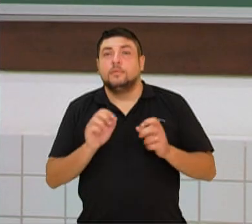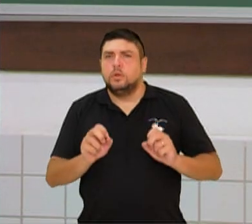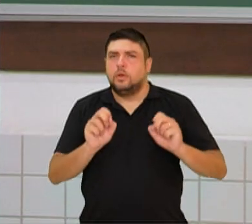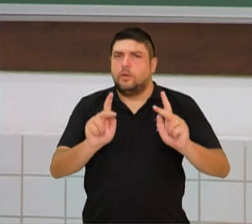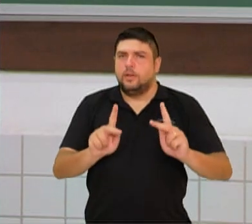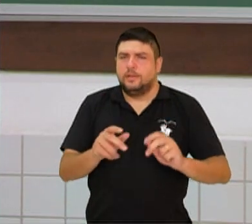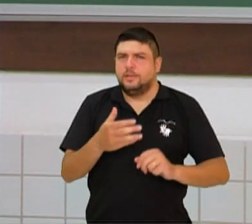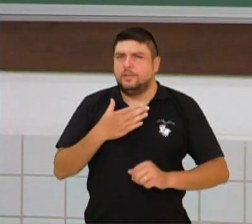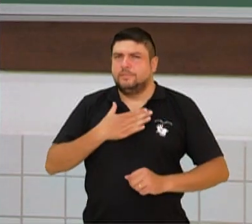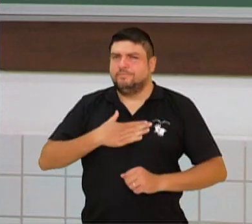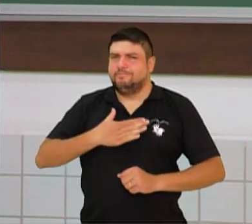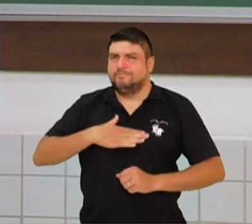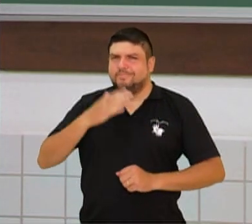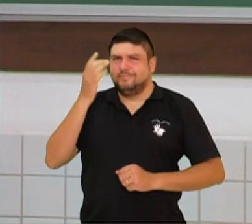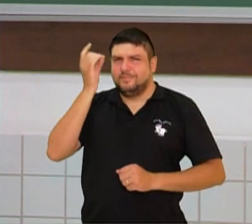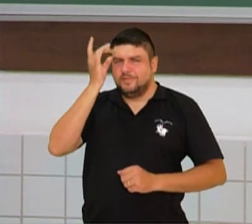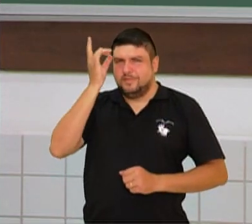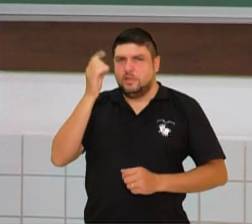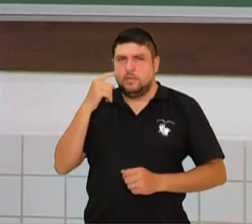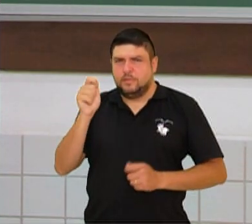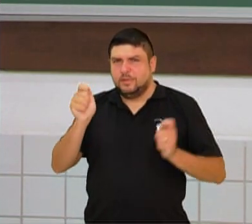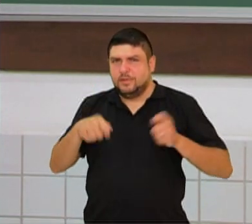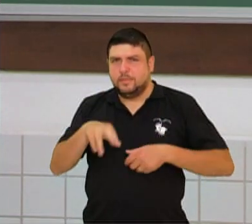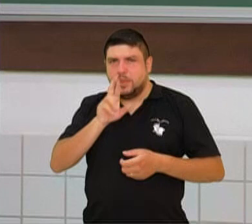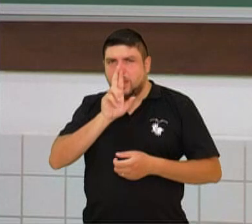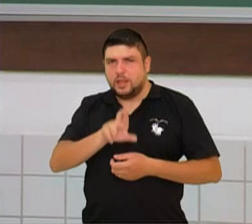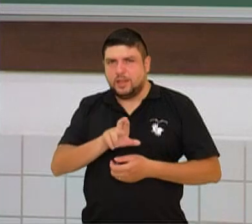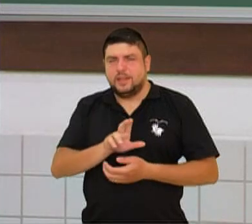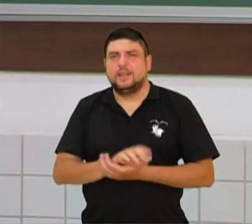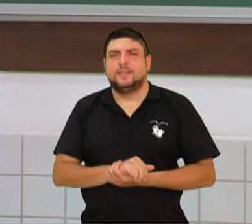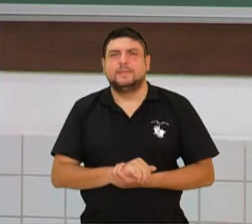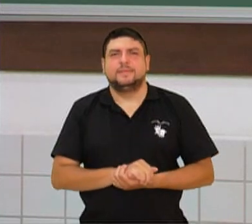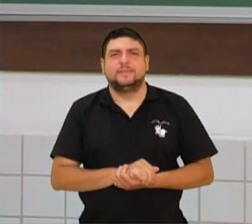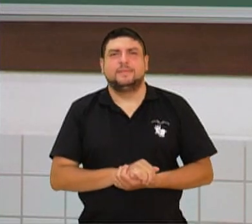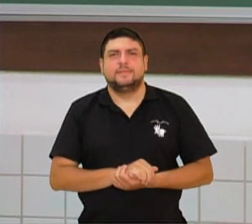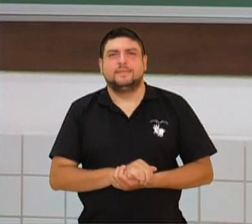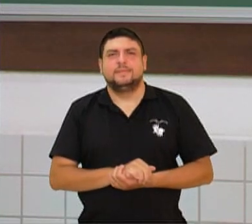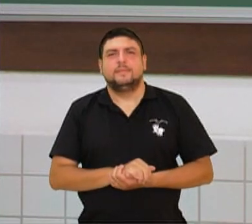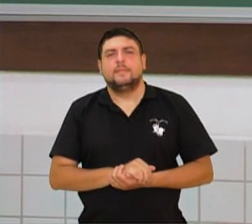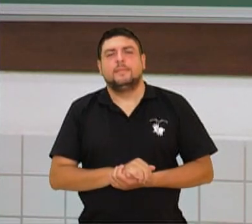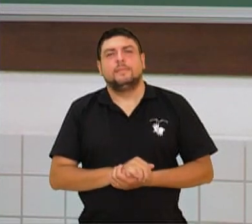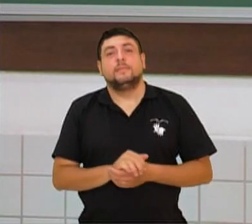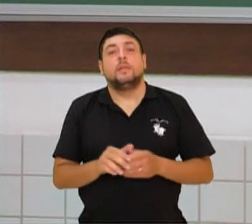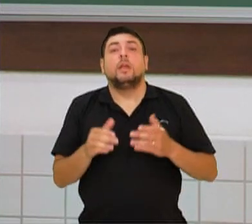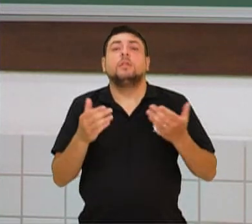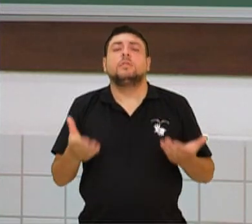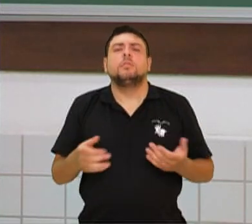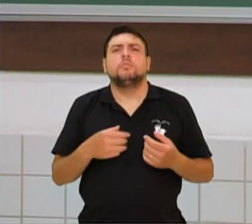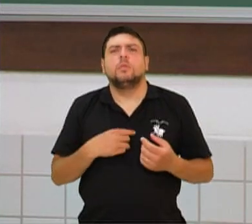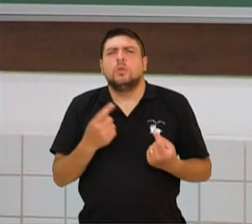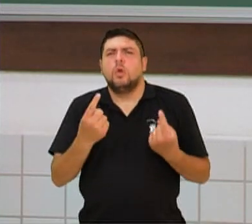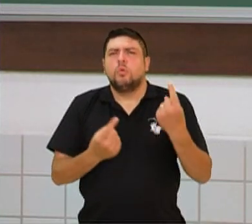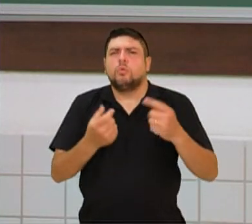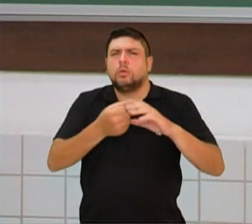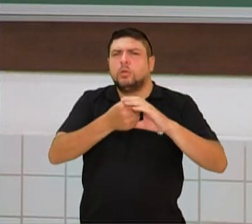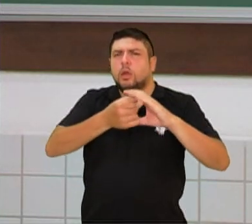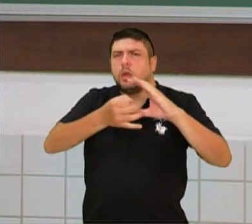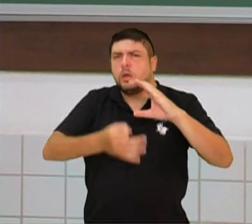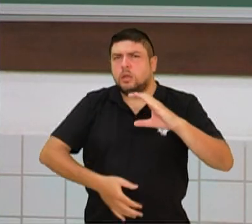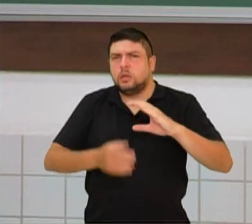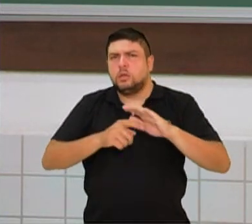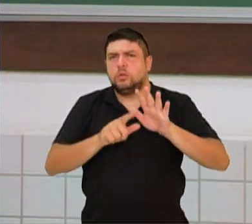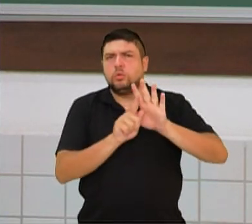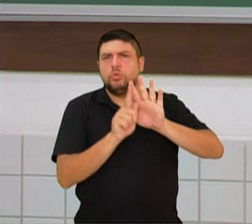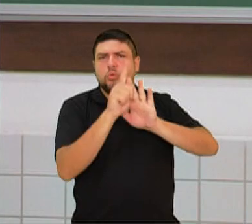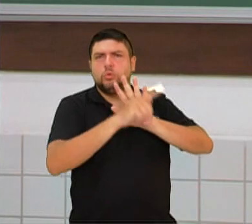Tranquilinhos lá? Conseguiram? Responderam? Tá fácil, né? Então, ali, quais as características do gênero